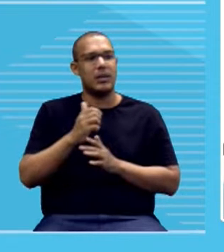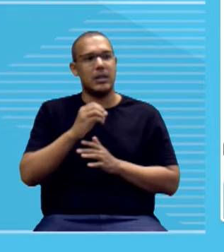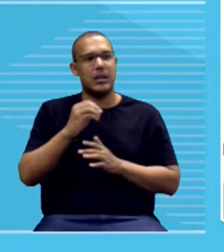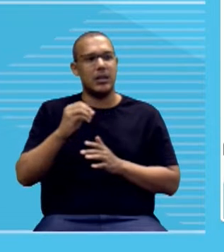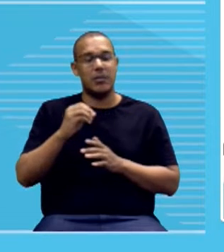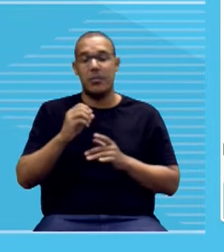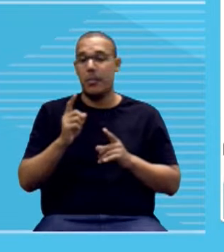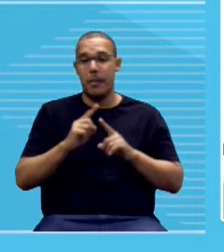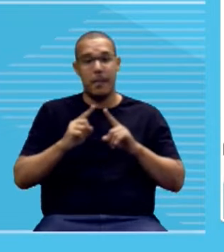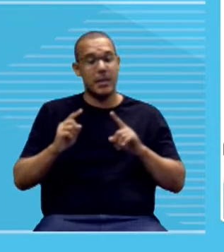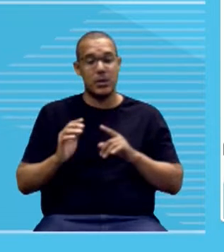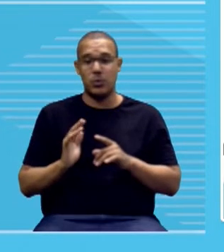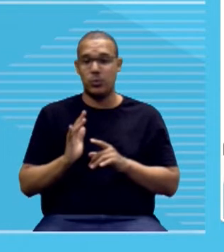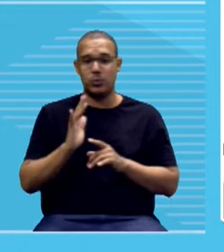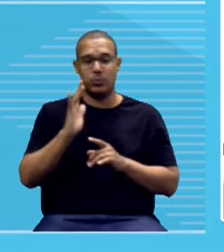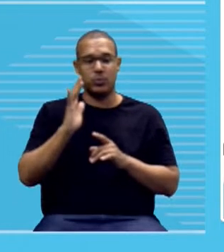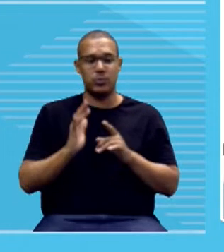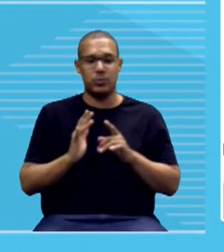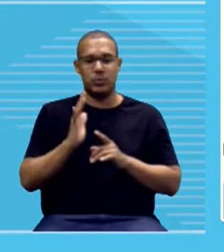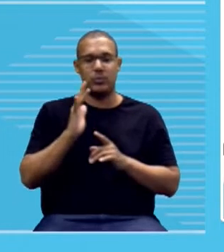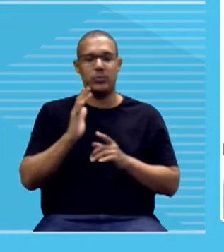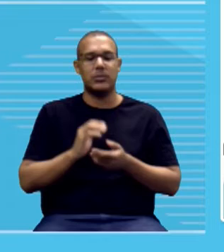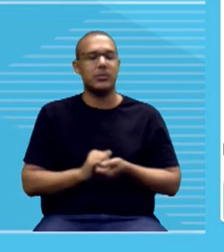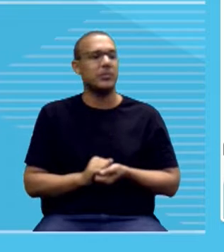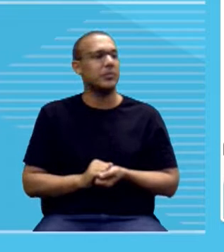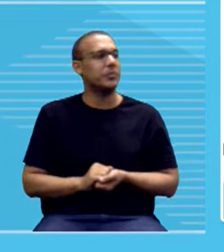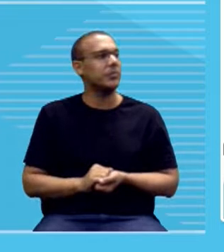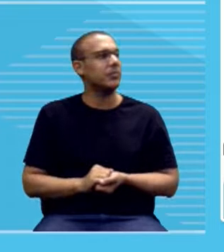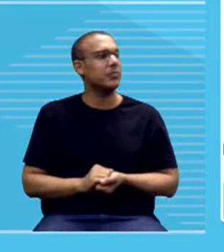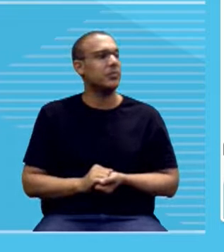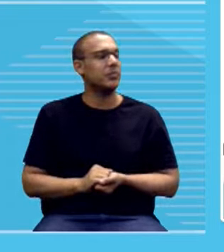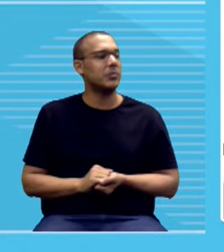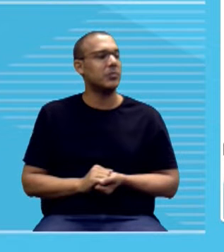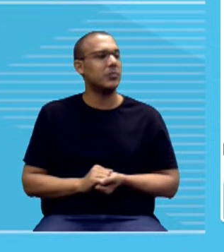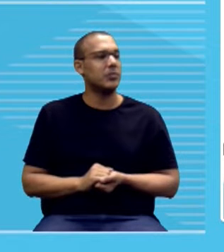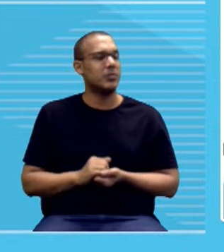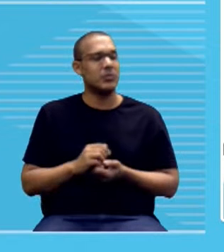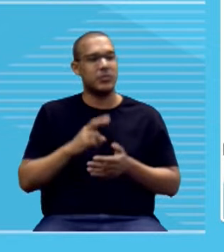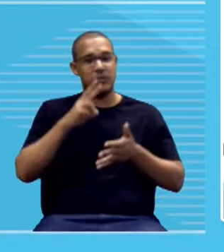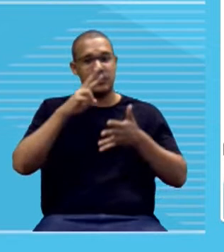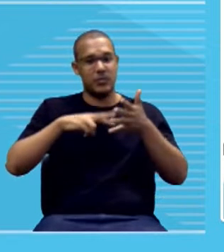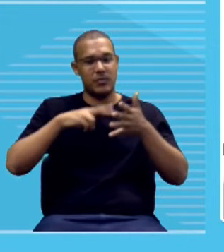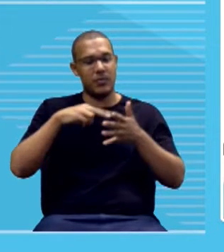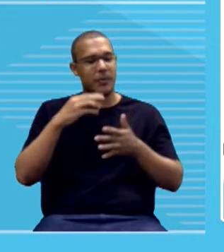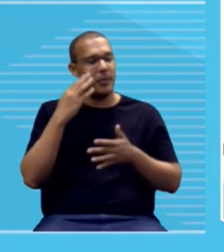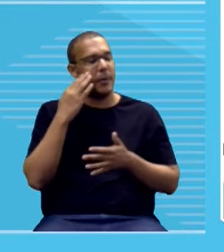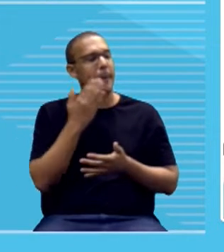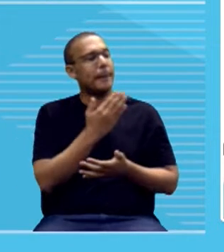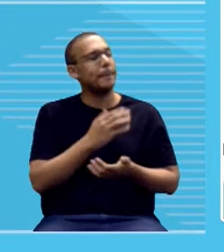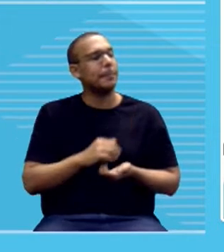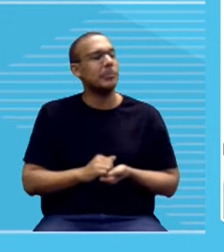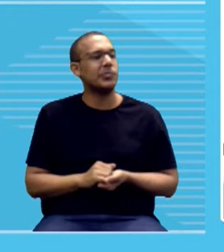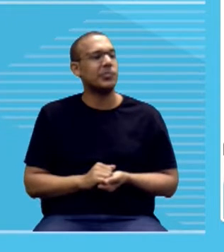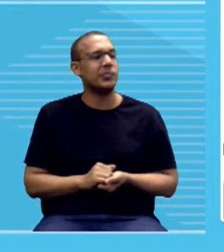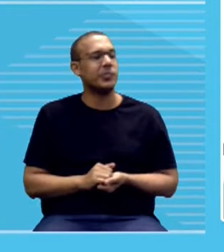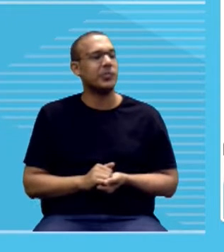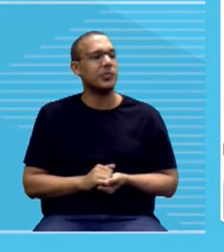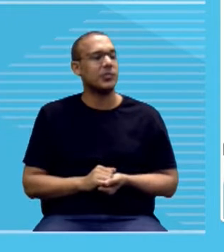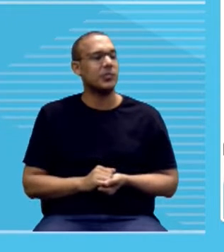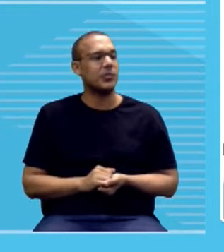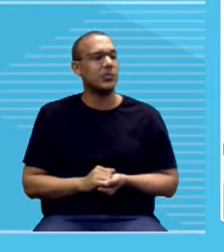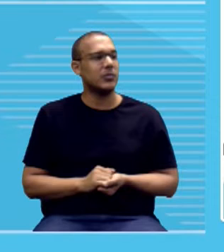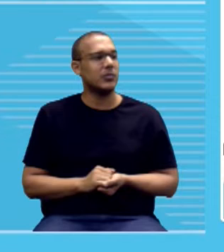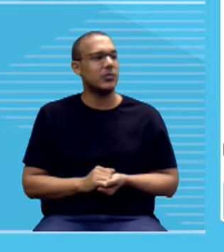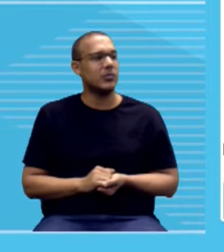evapora, tá bom? No que é chamado de ciclo primário. A água do ciclo primário troca calor com a água do circuito secundário, que efetivamente